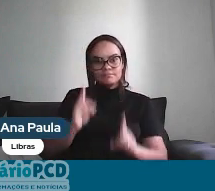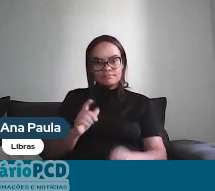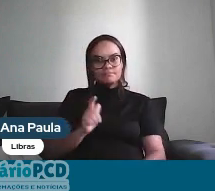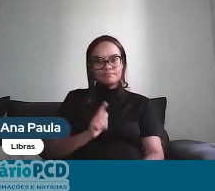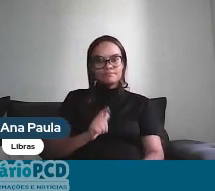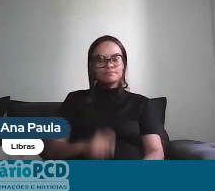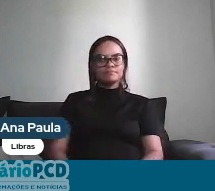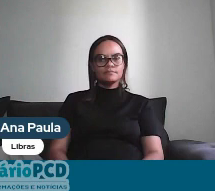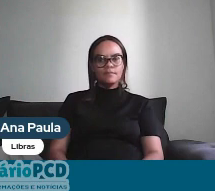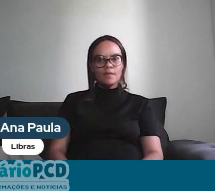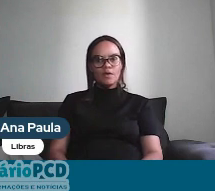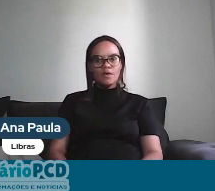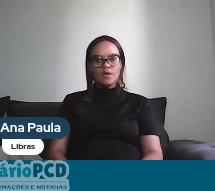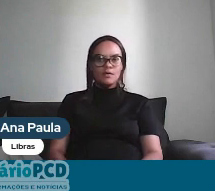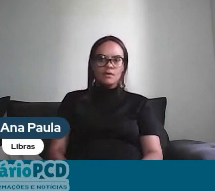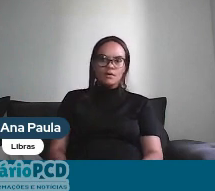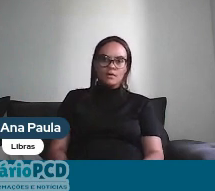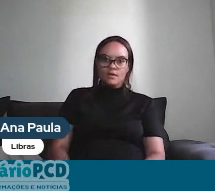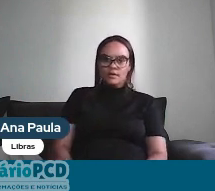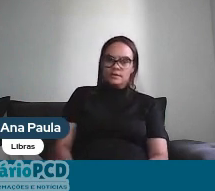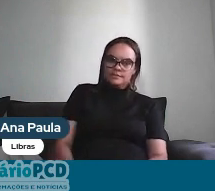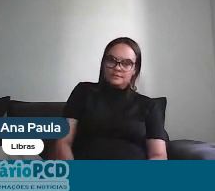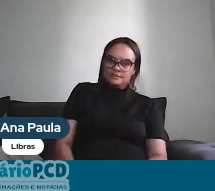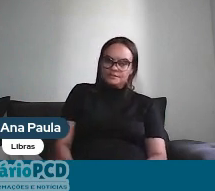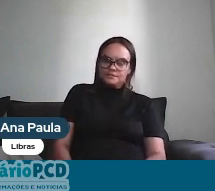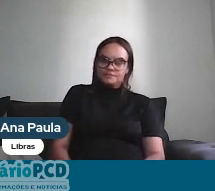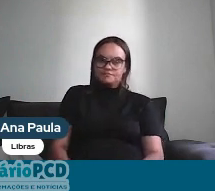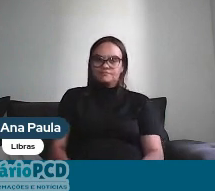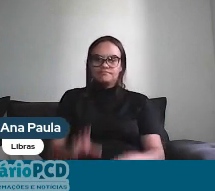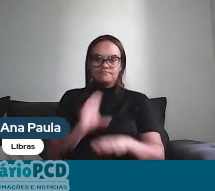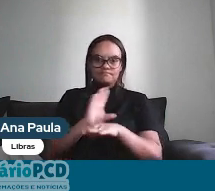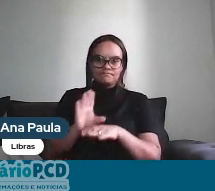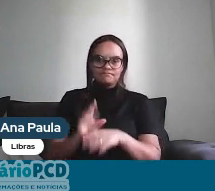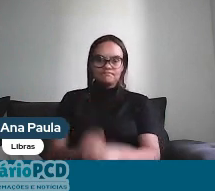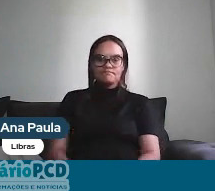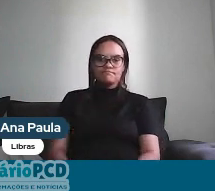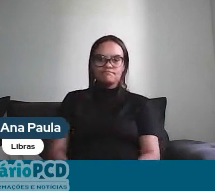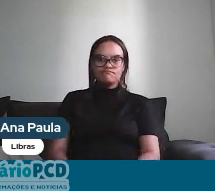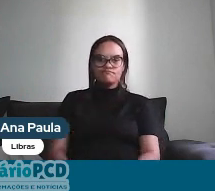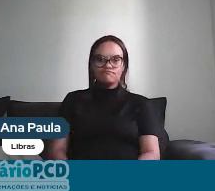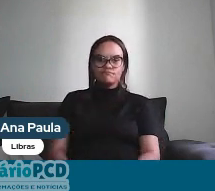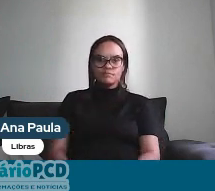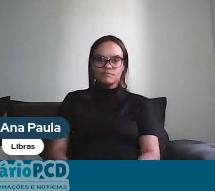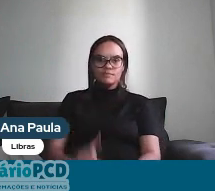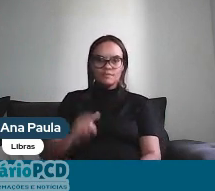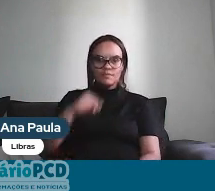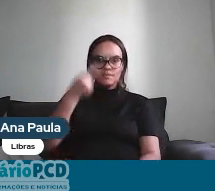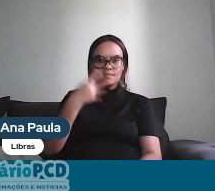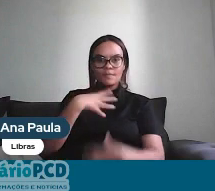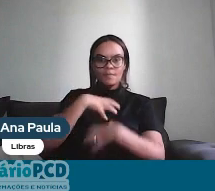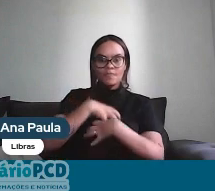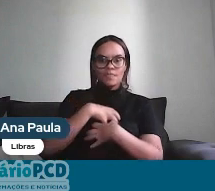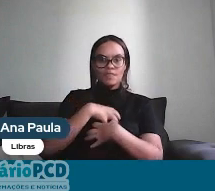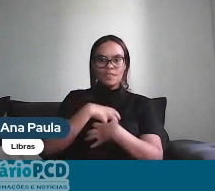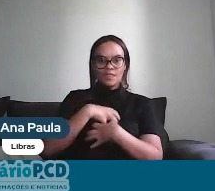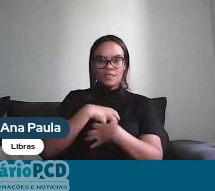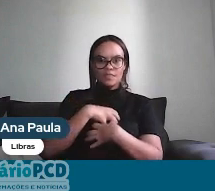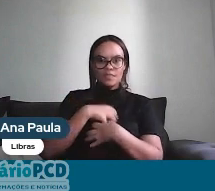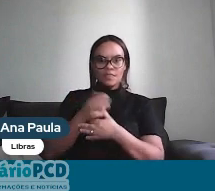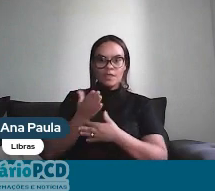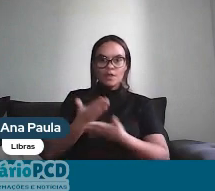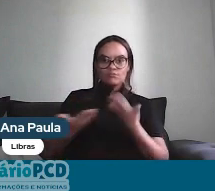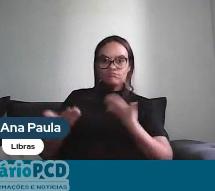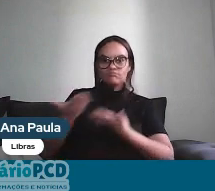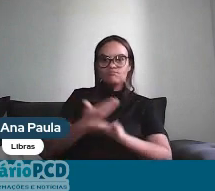grandes dificuldades, recebam o benefício de prestação continuada, recebam outras formas de colaboração